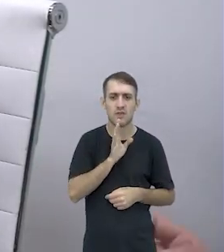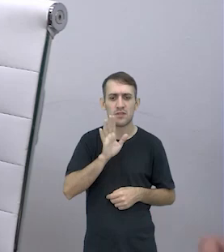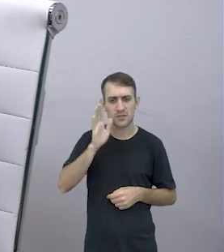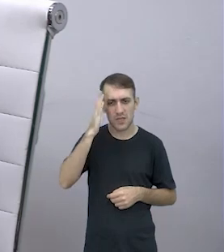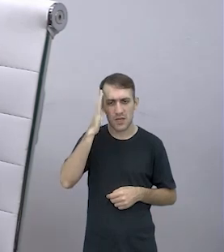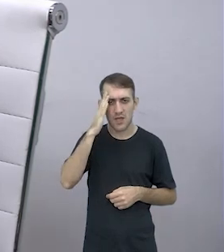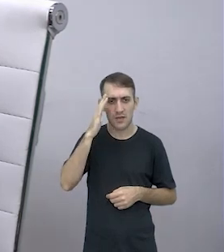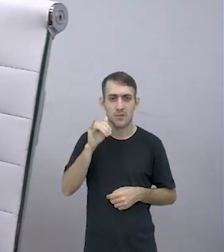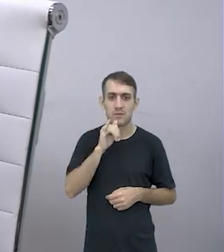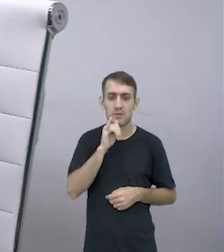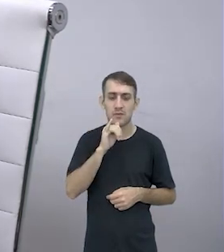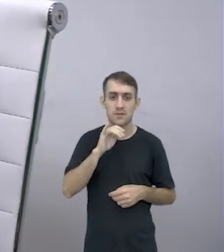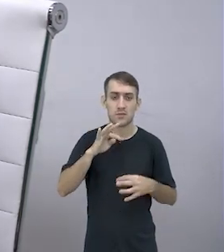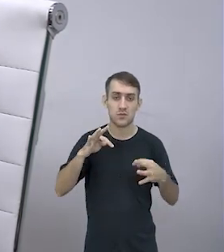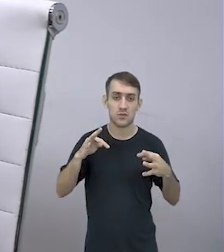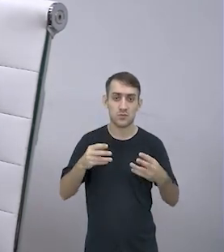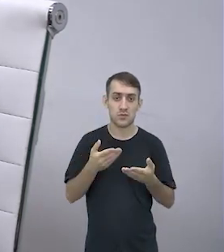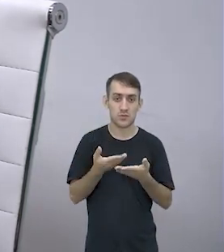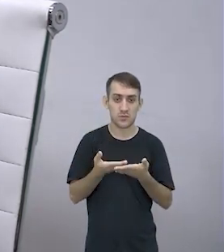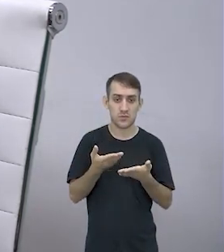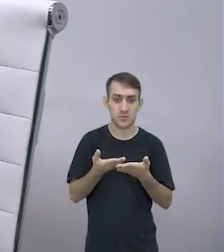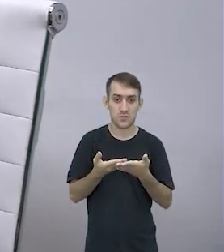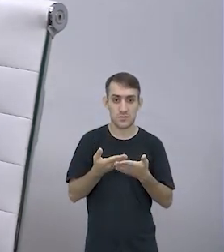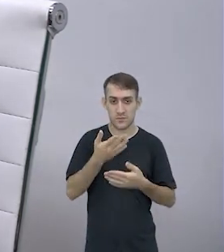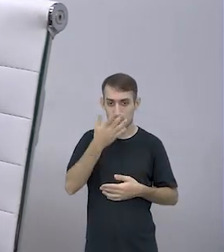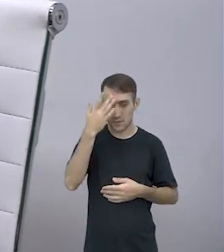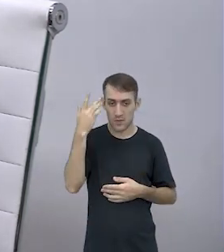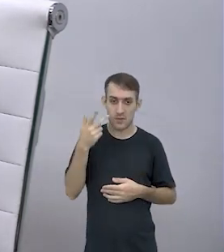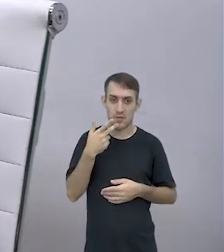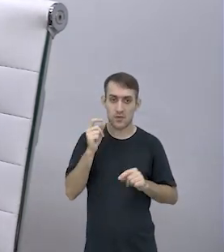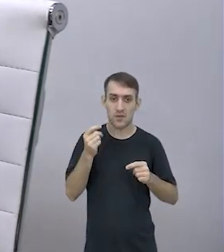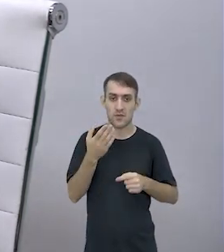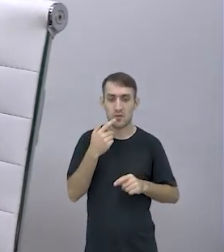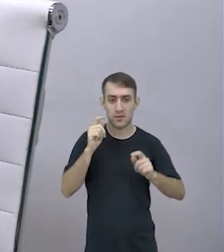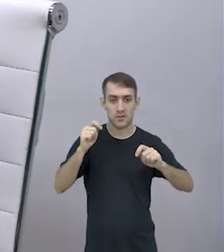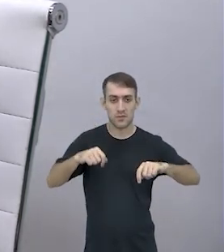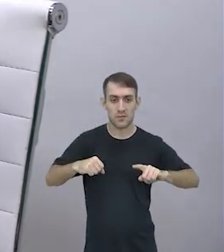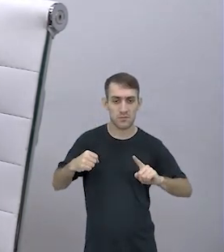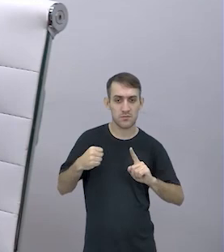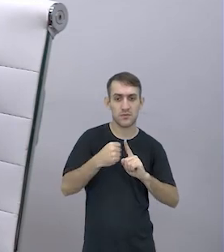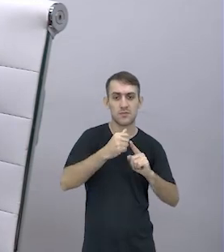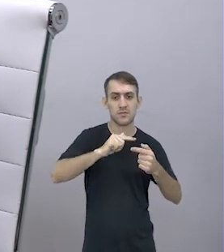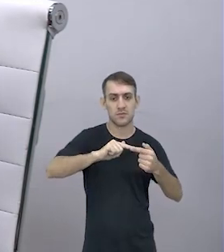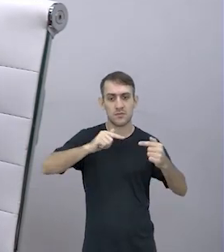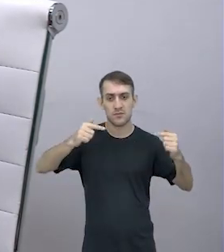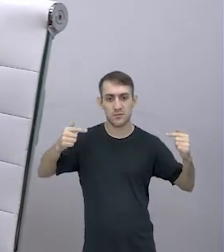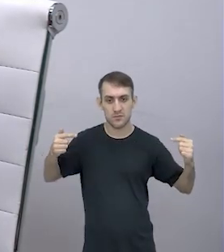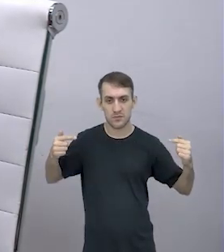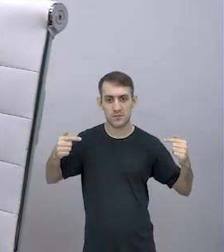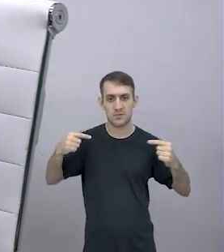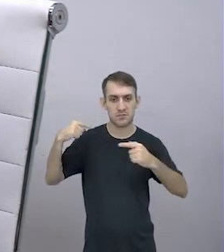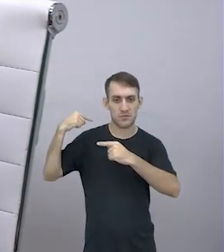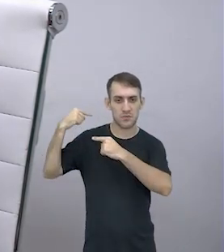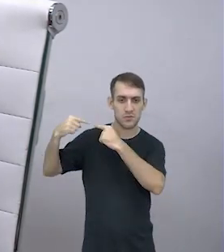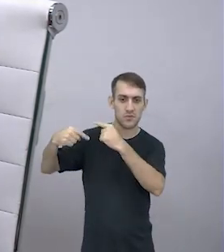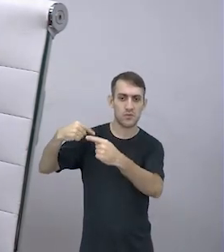E é que nesses estudos chegaram a constatar que a alimentação pode impactar a genética ao longo de